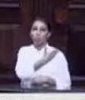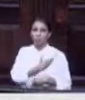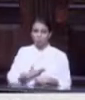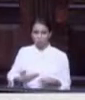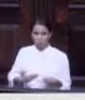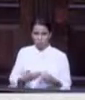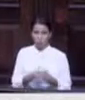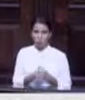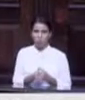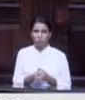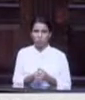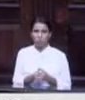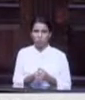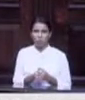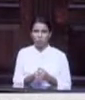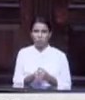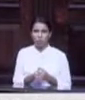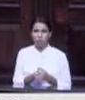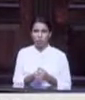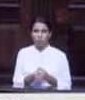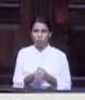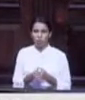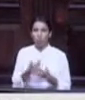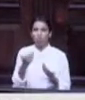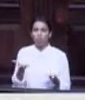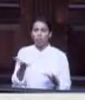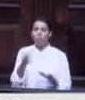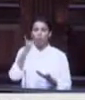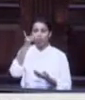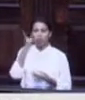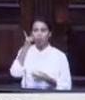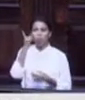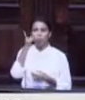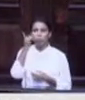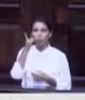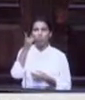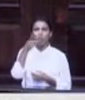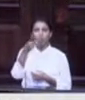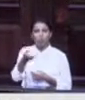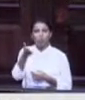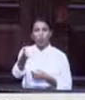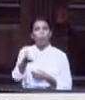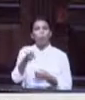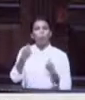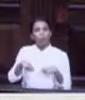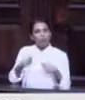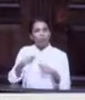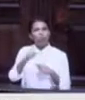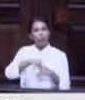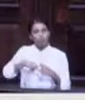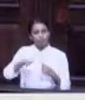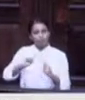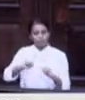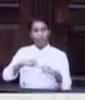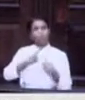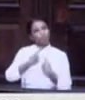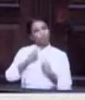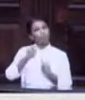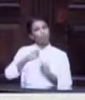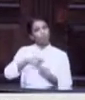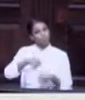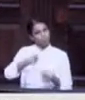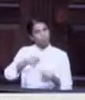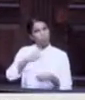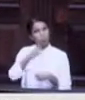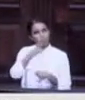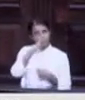colocado com muita correção e propriedade pelo deputado Gilberto Palmares, que precisa ser enfrentado. Fazer uma equalização e tentar